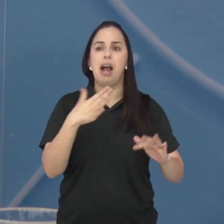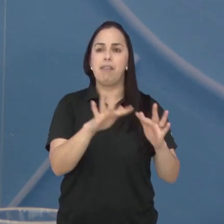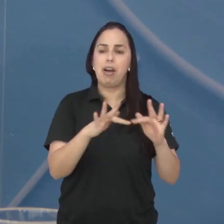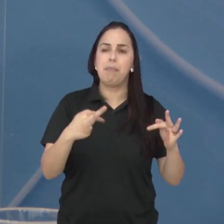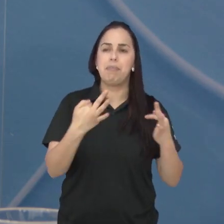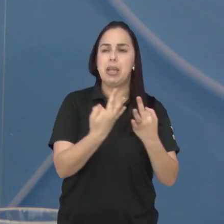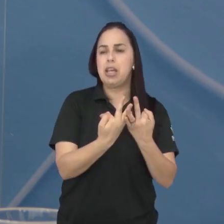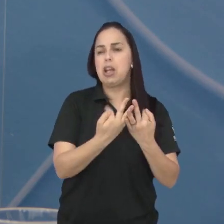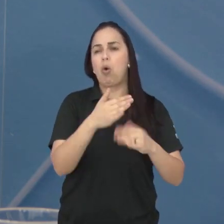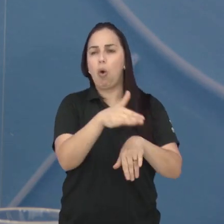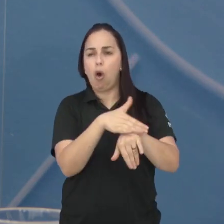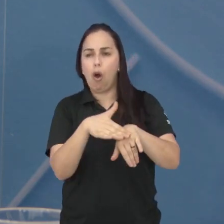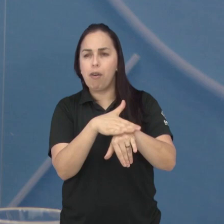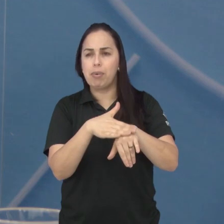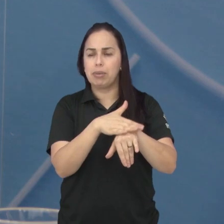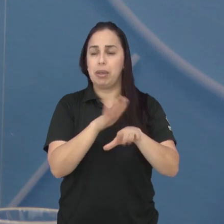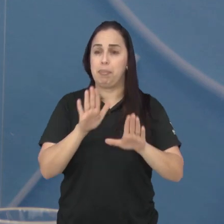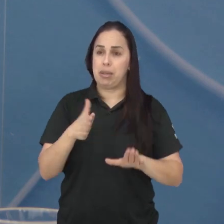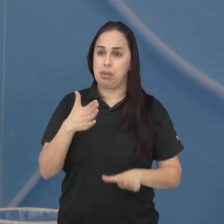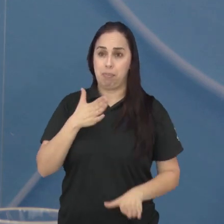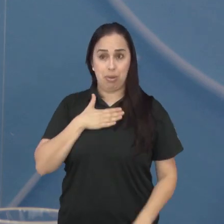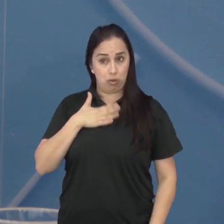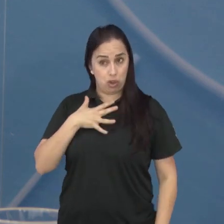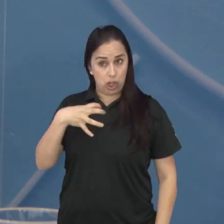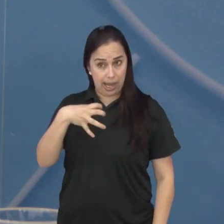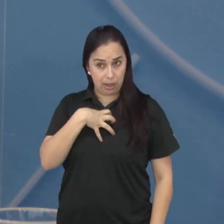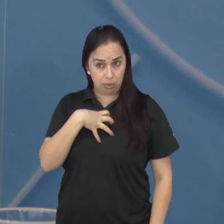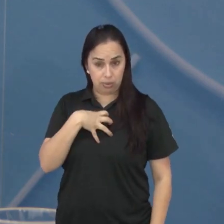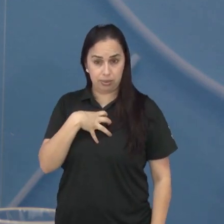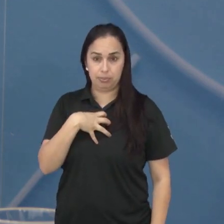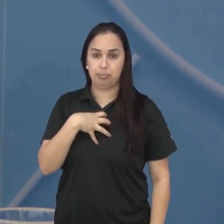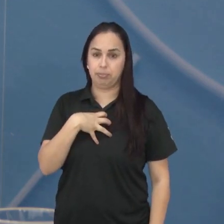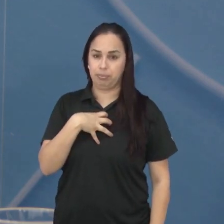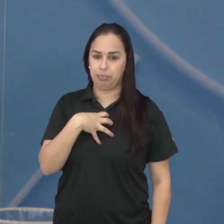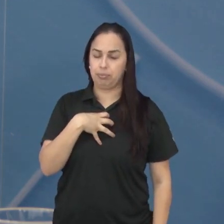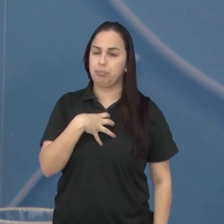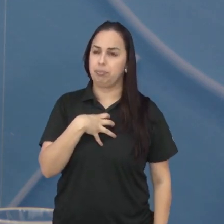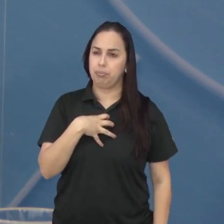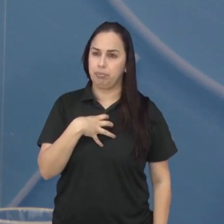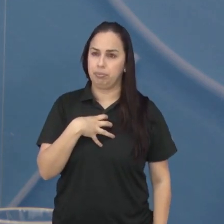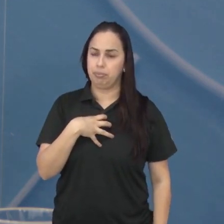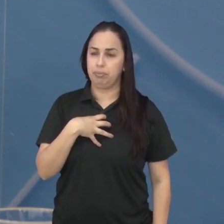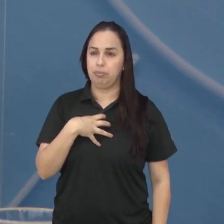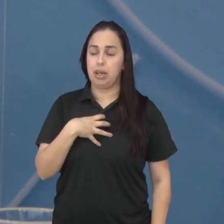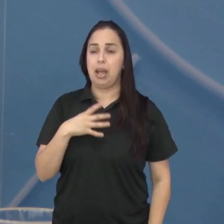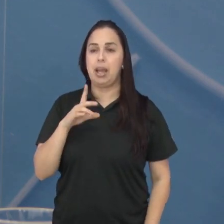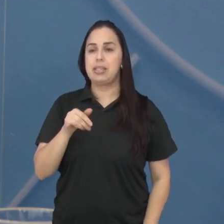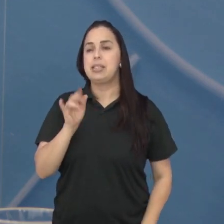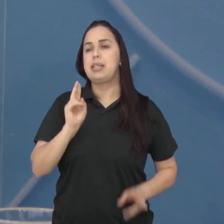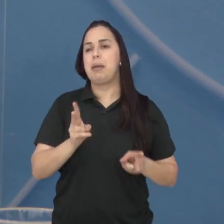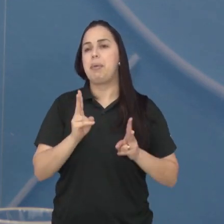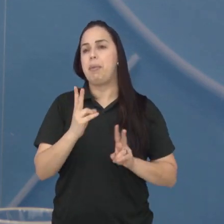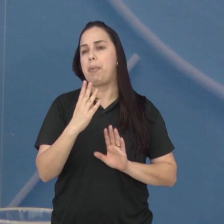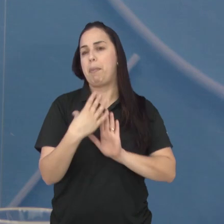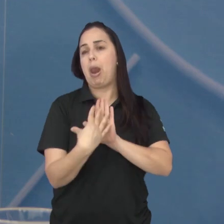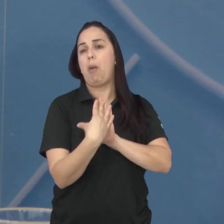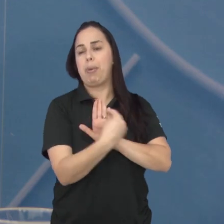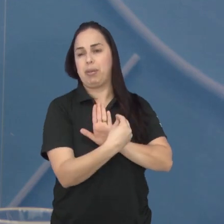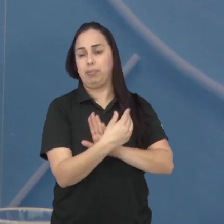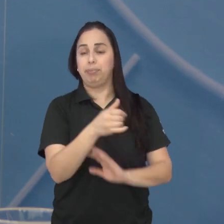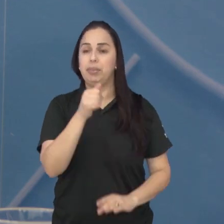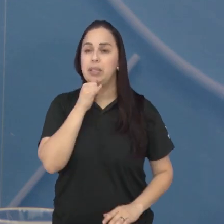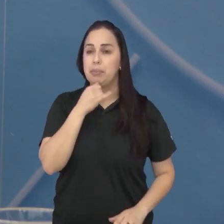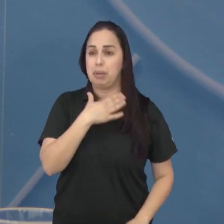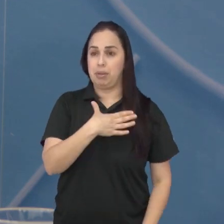né? Agora, a minha forma de fazer, ela é muito direcionada para o exemplo, né? Então,